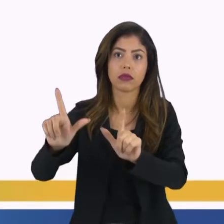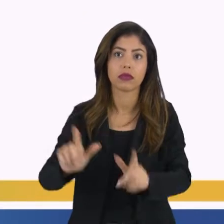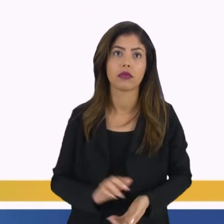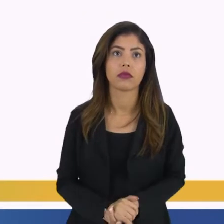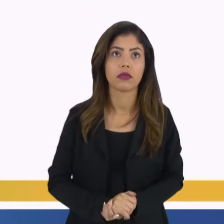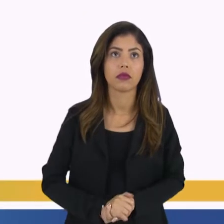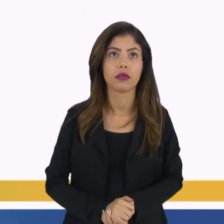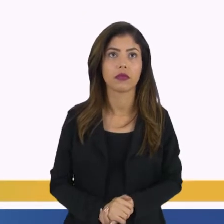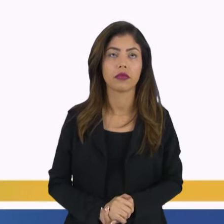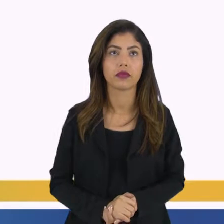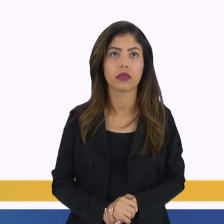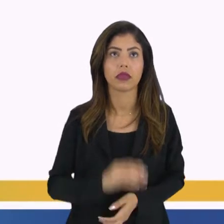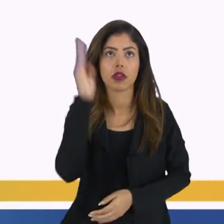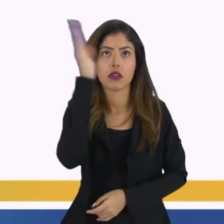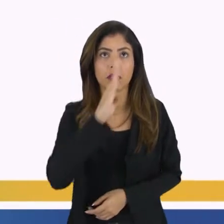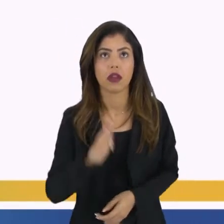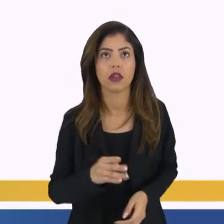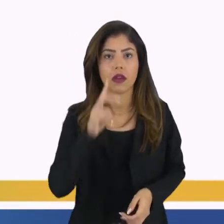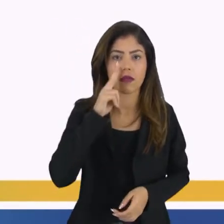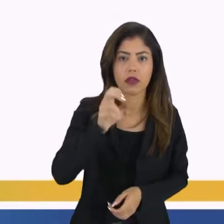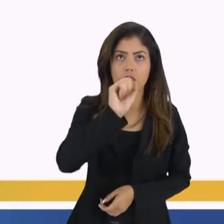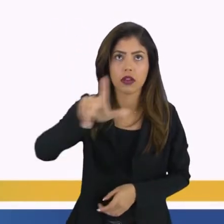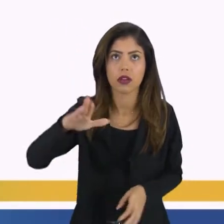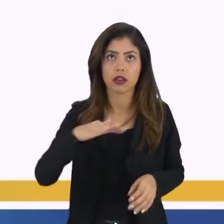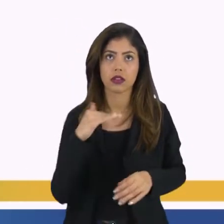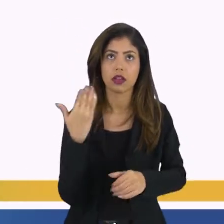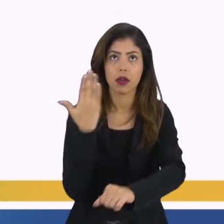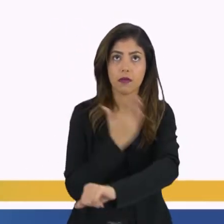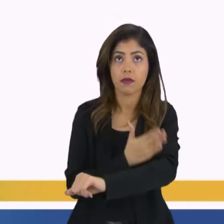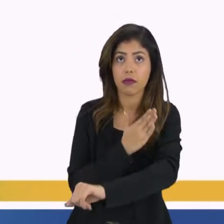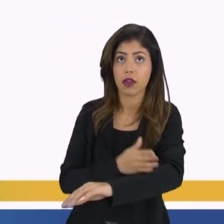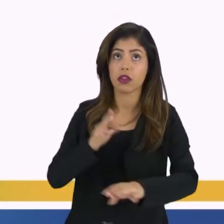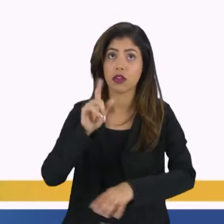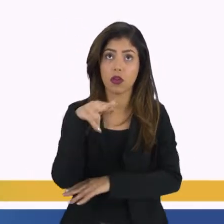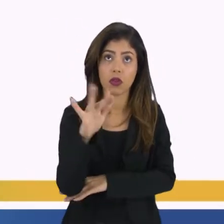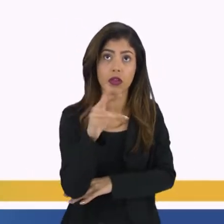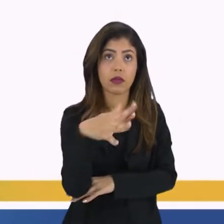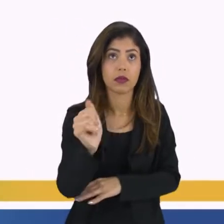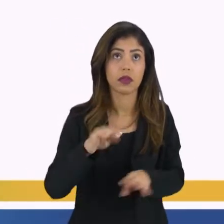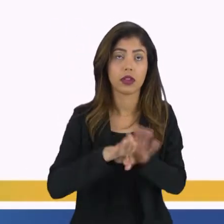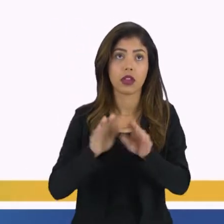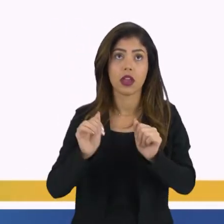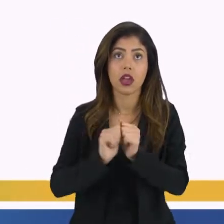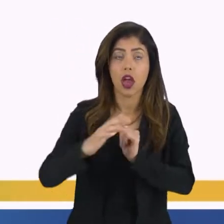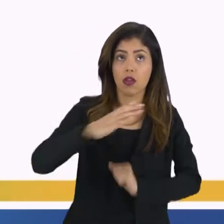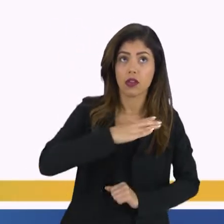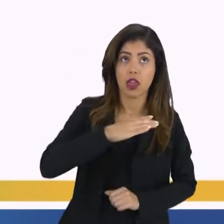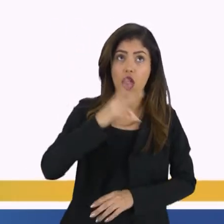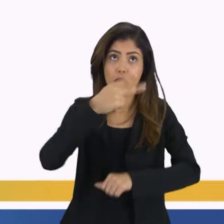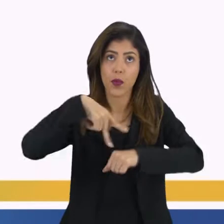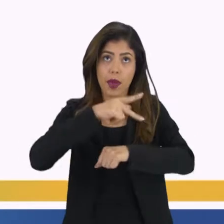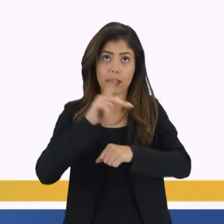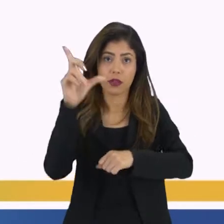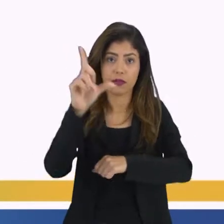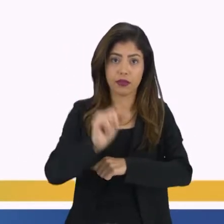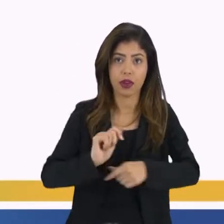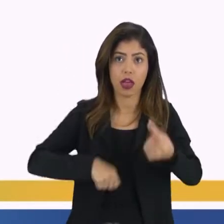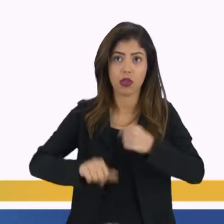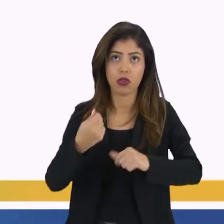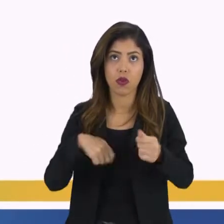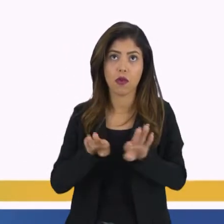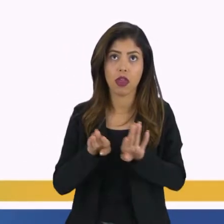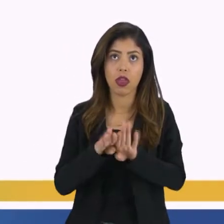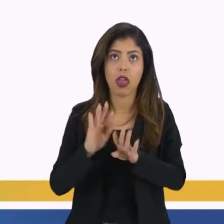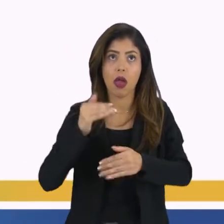Próximo slide, tá? No Brasil, via-se uma classe média e urbana imersa em um país em decadência econômica e que foi aos poucos